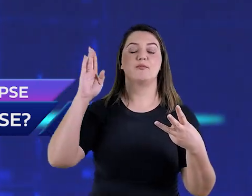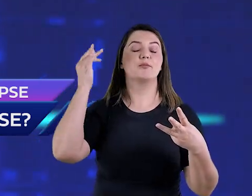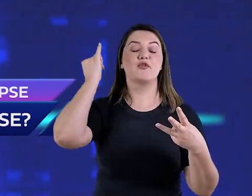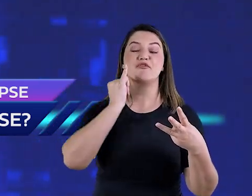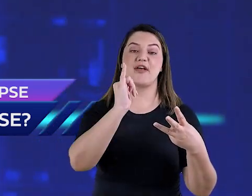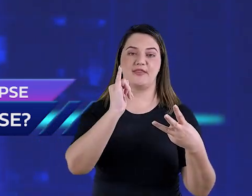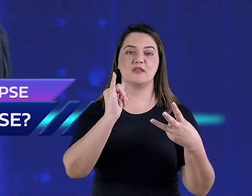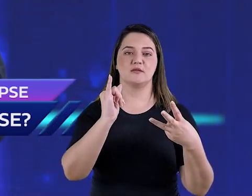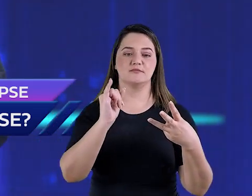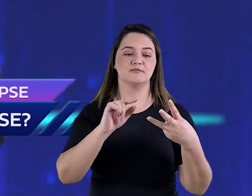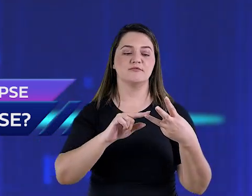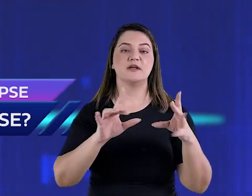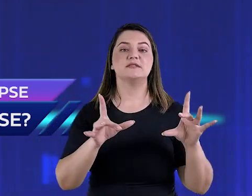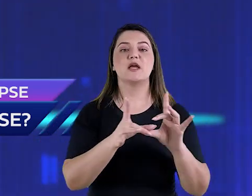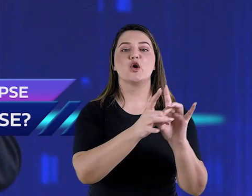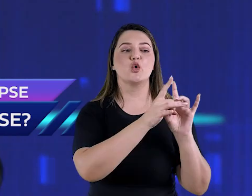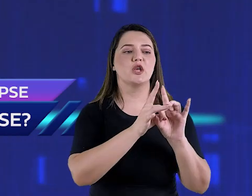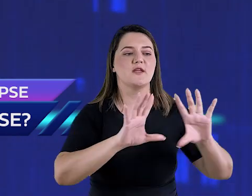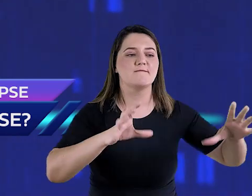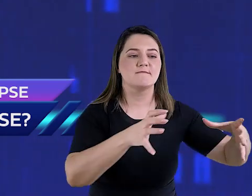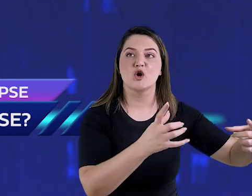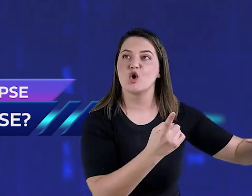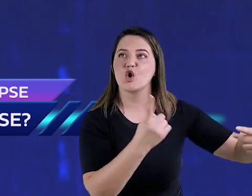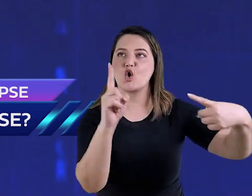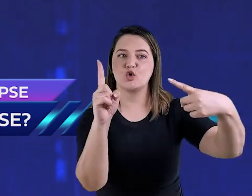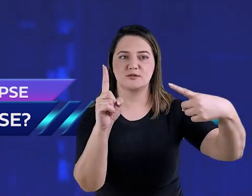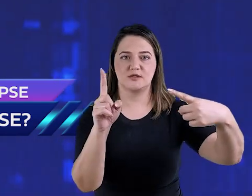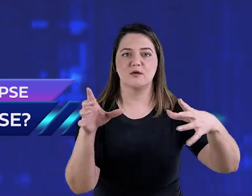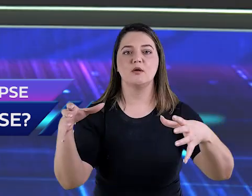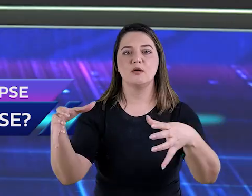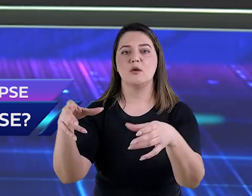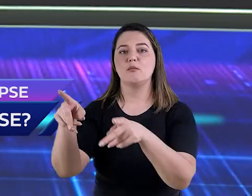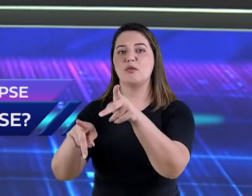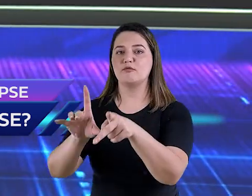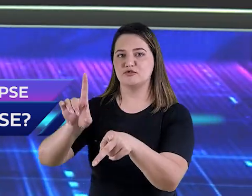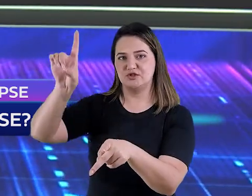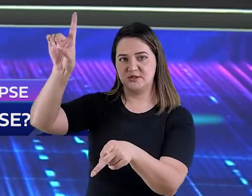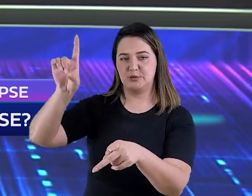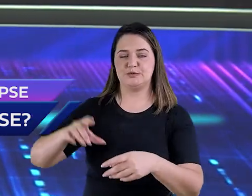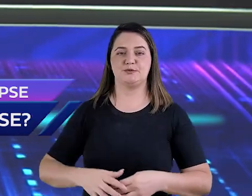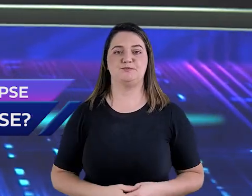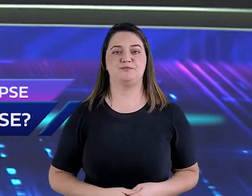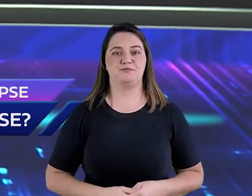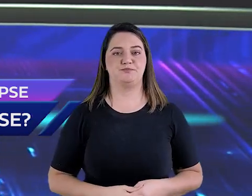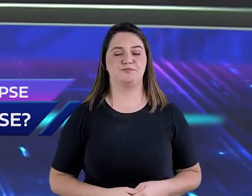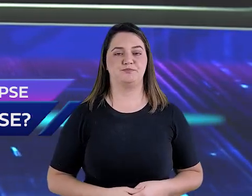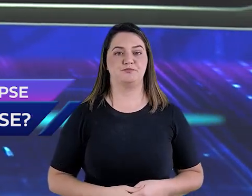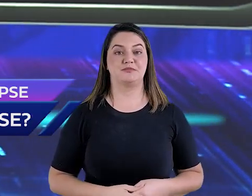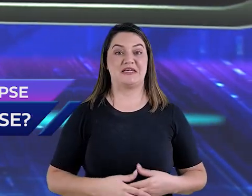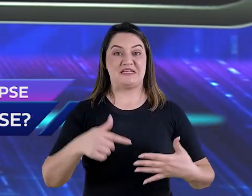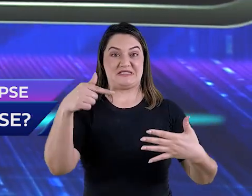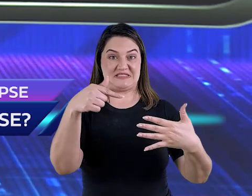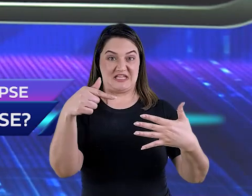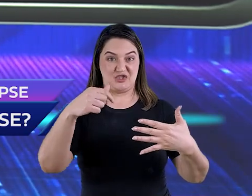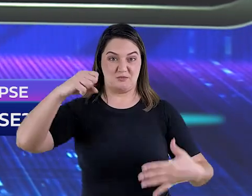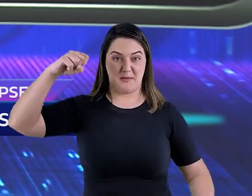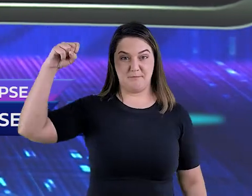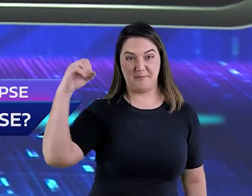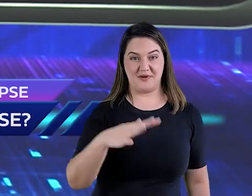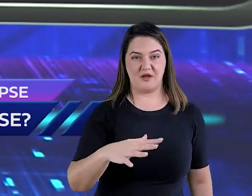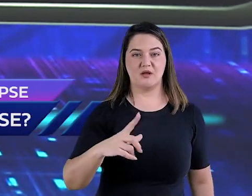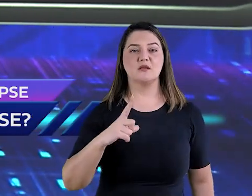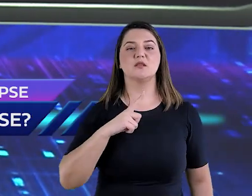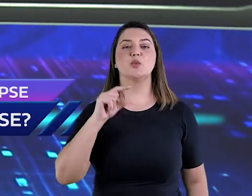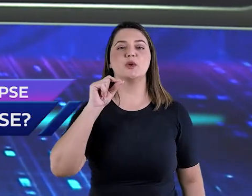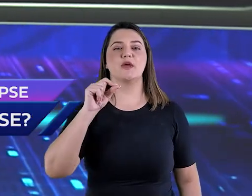inteiro para a batalha final contra o povo de Deus. Na sétima praga, sairá uma grande